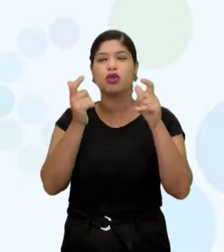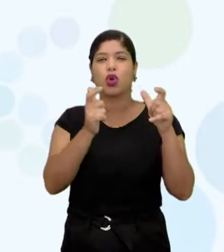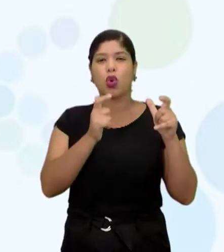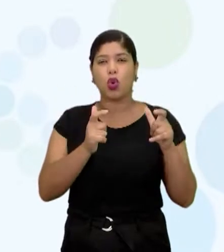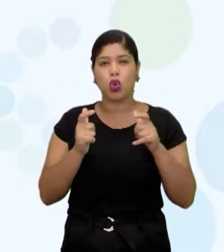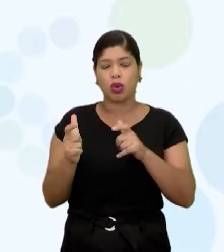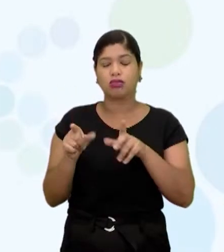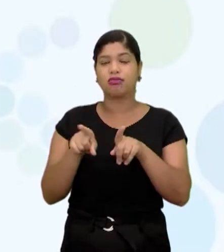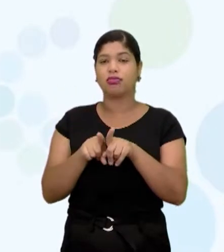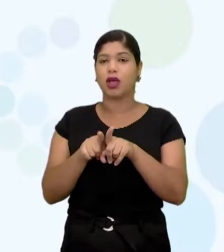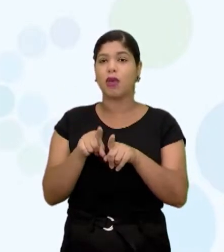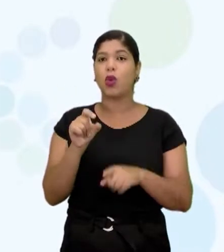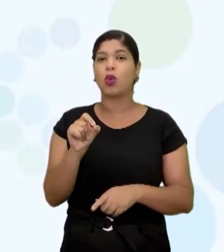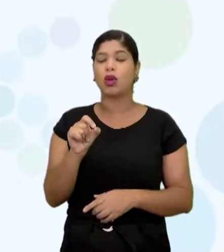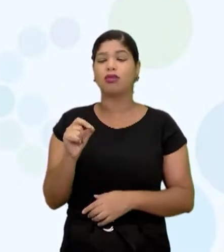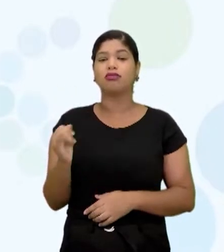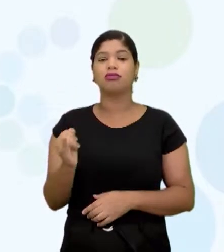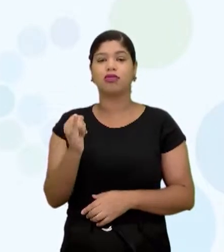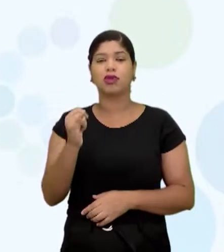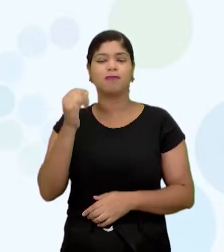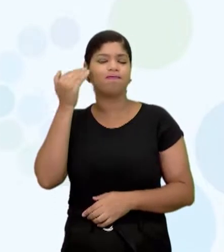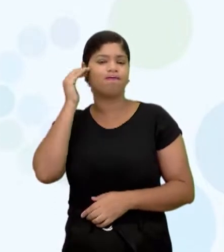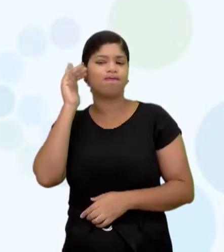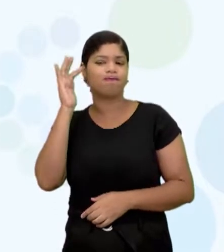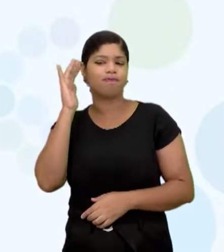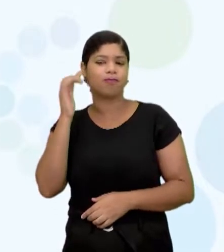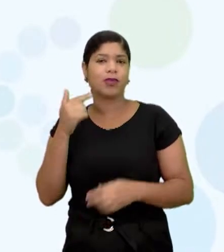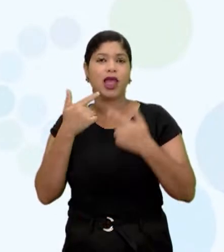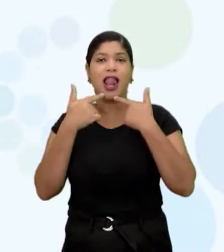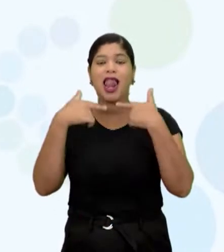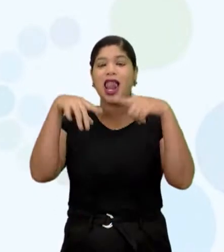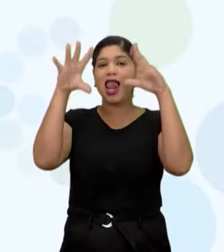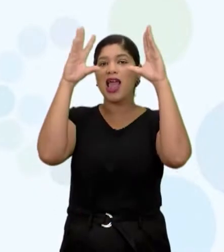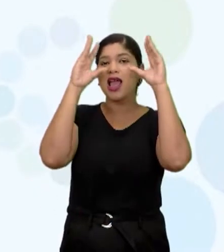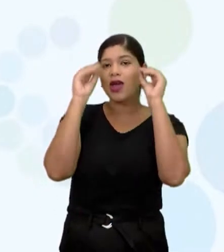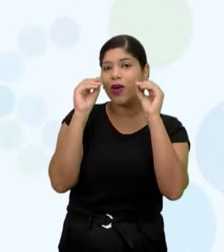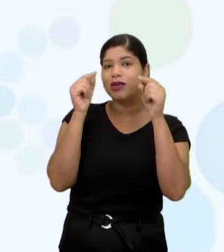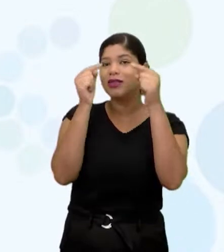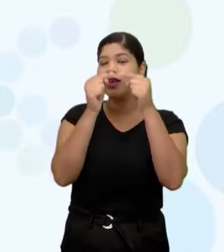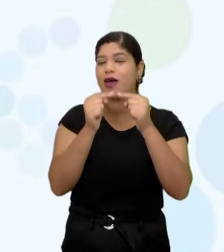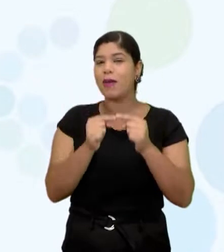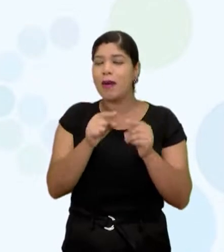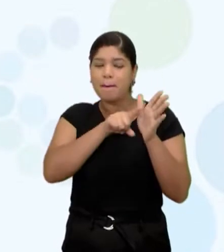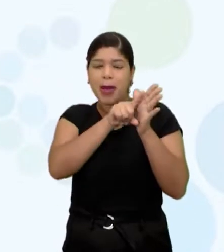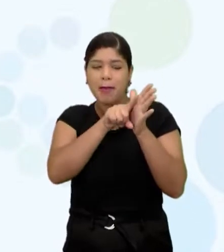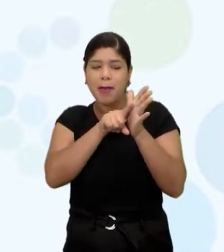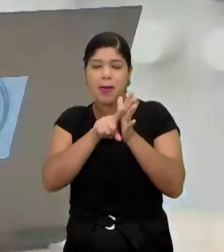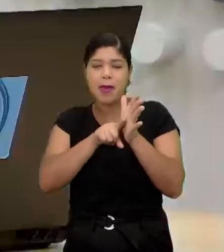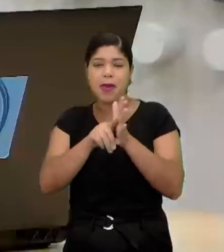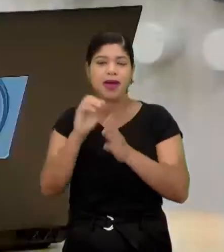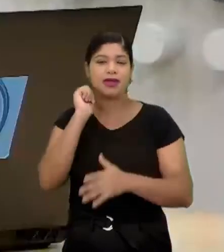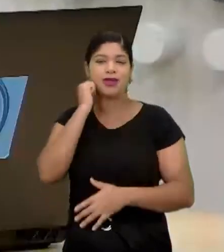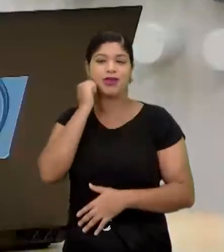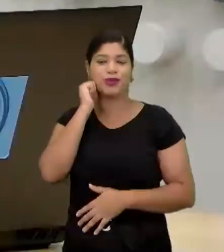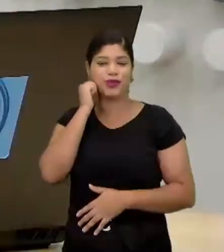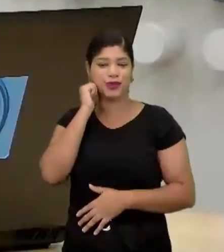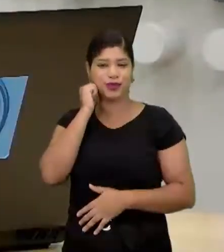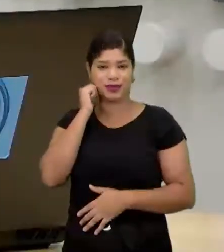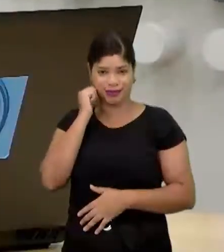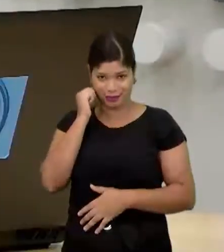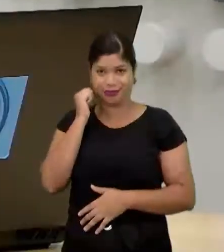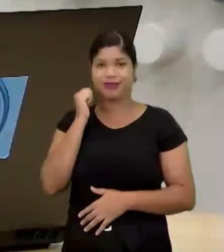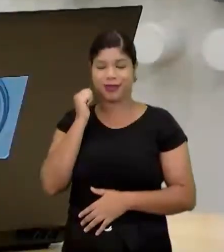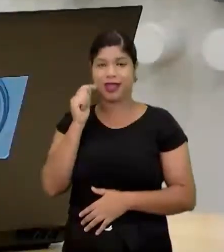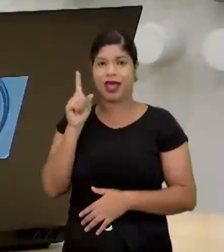e utilizando procedimentos e linguagens adequados à investigação científica Como você